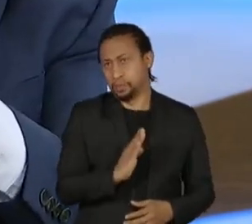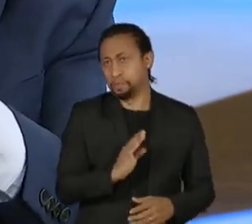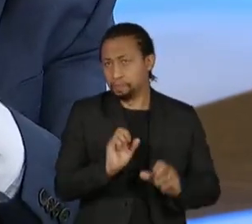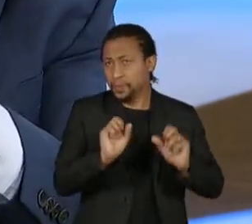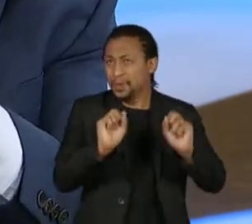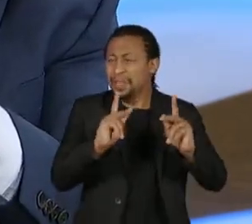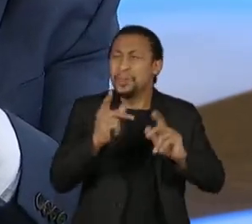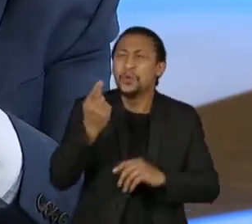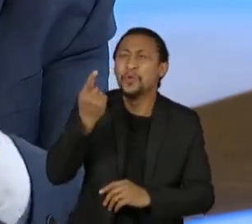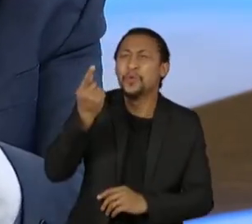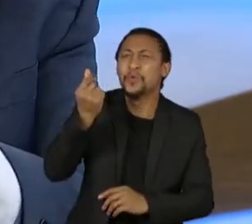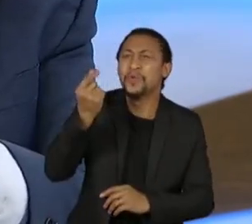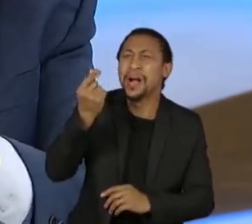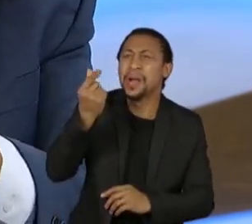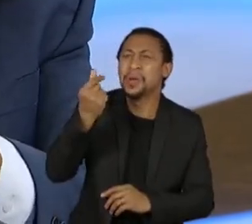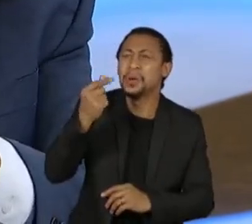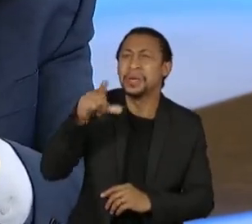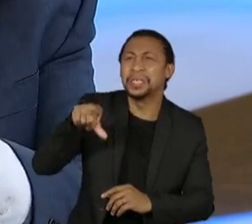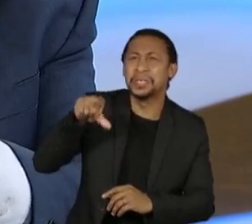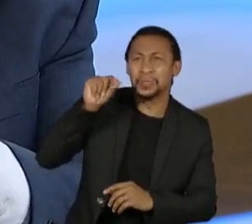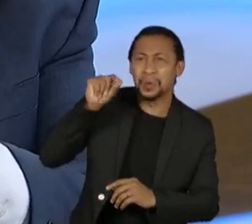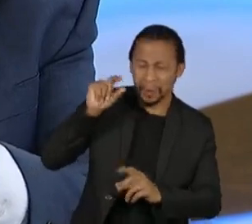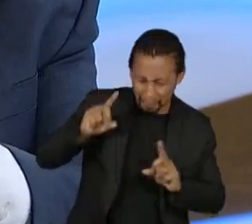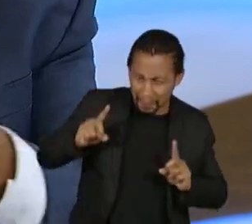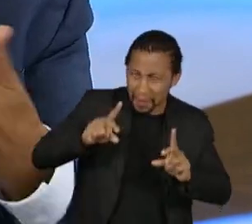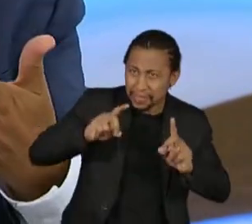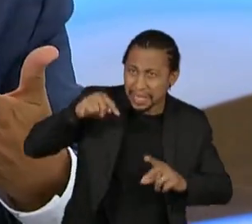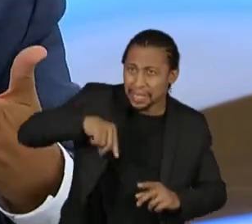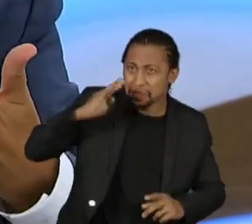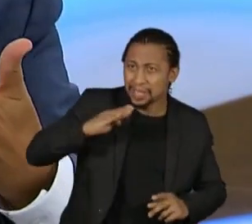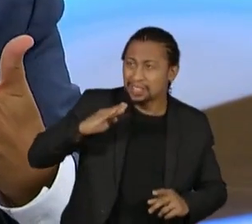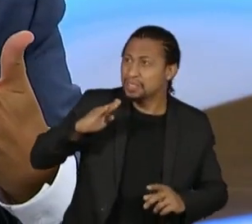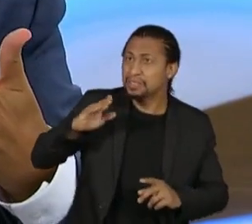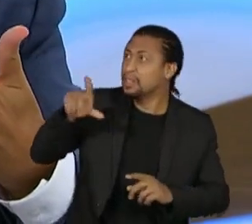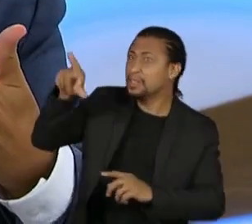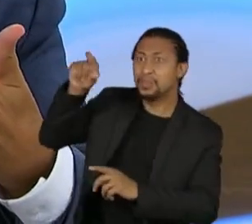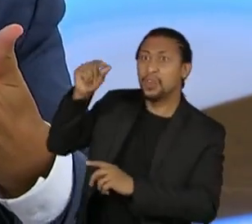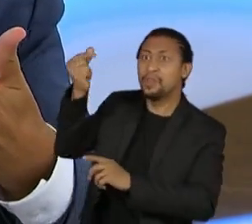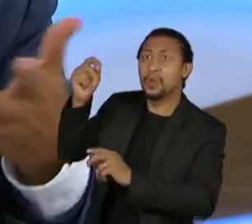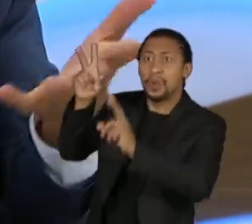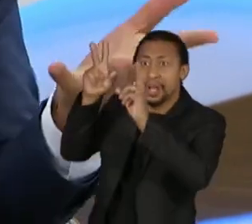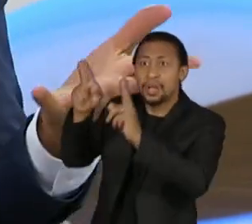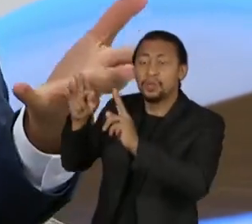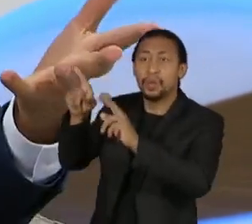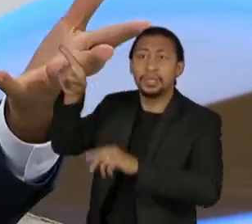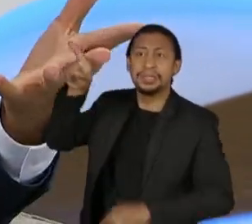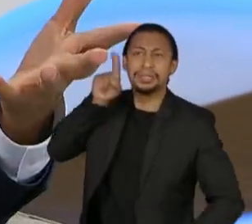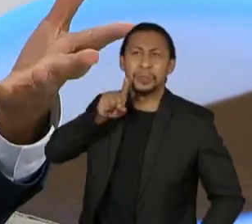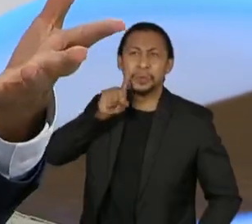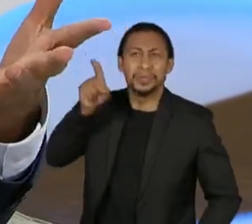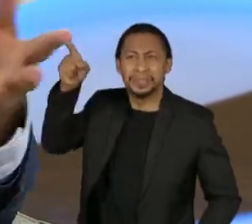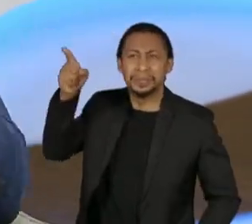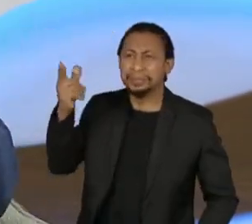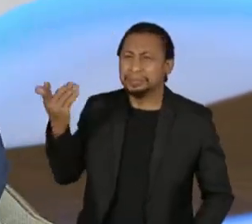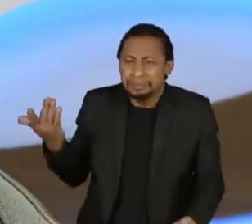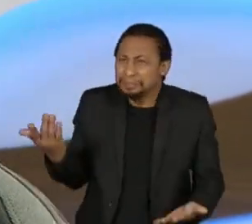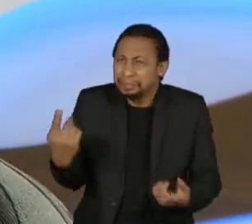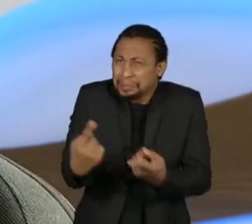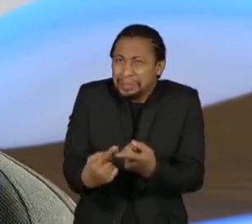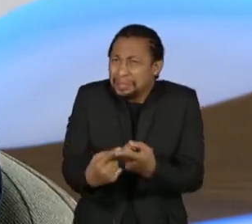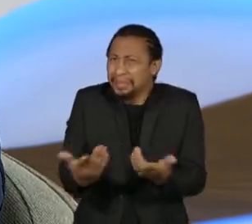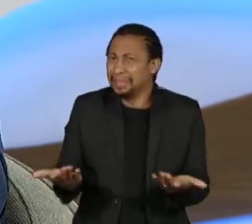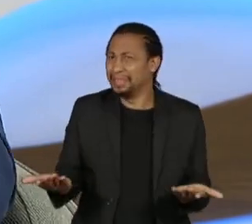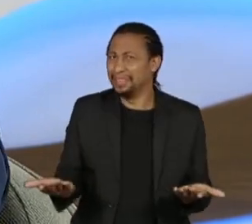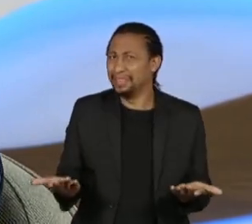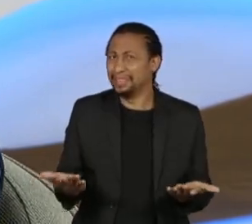de referência é o preço americano. Sim. Vai acabar a paridade. Por quê? Por quê? Mas é porque a gente